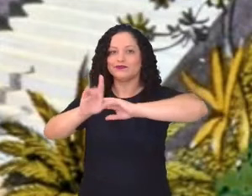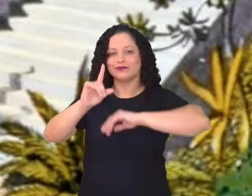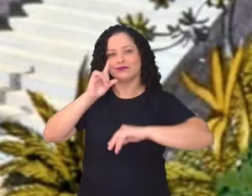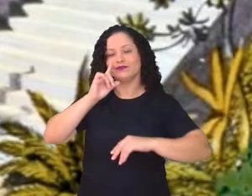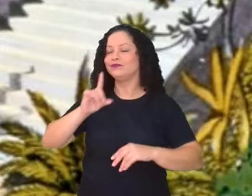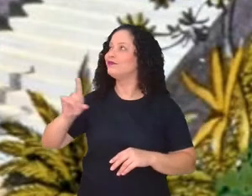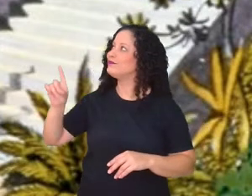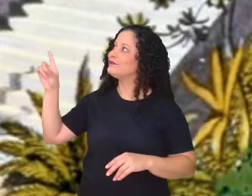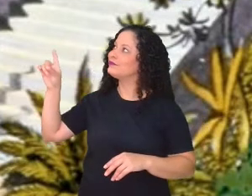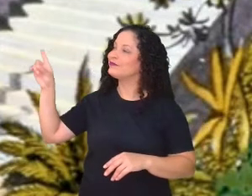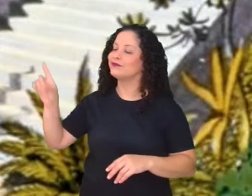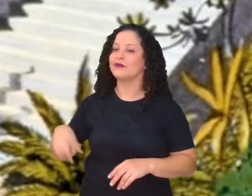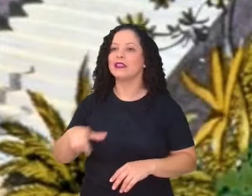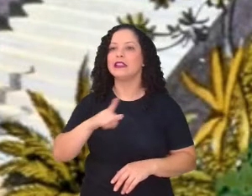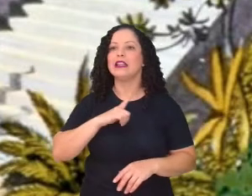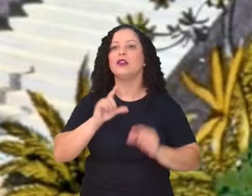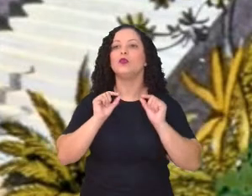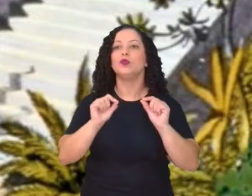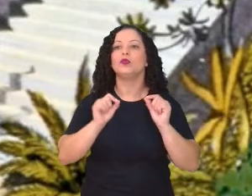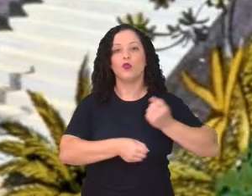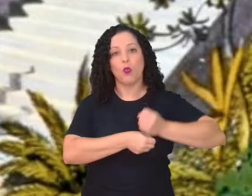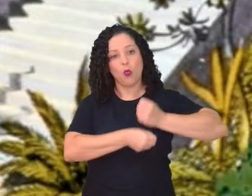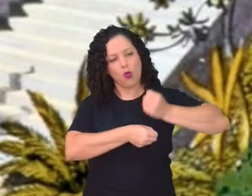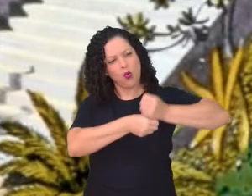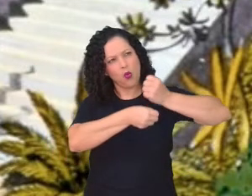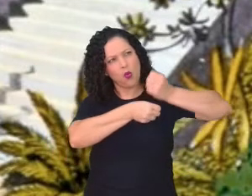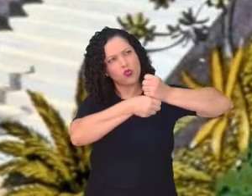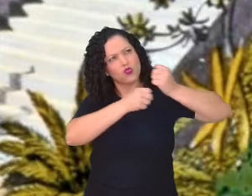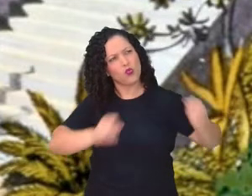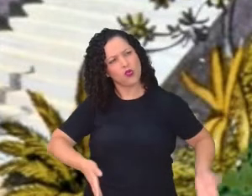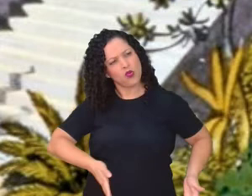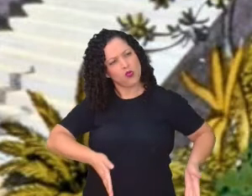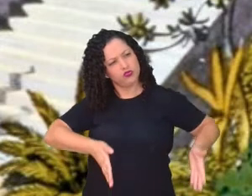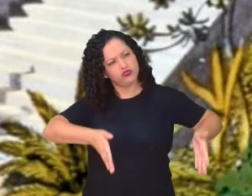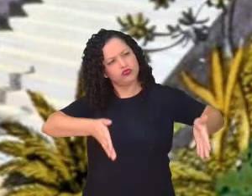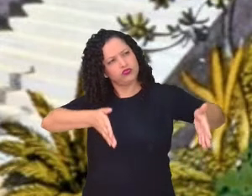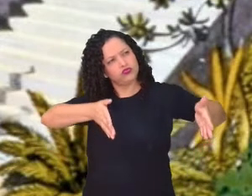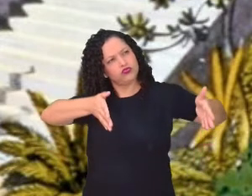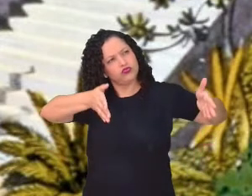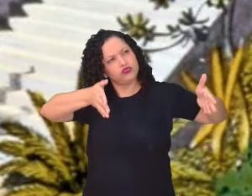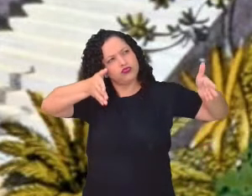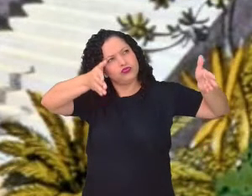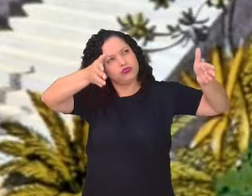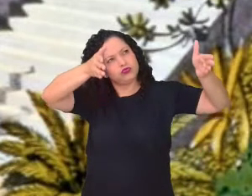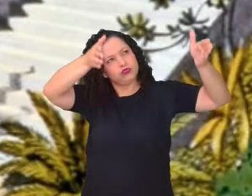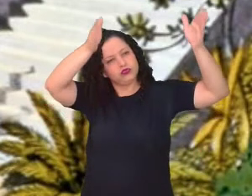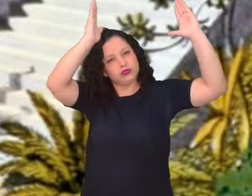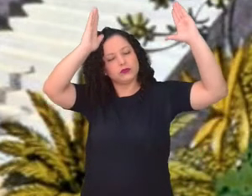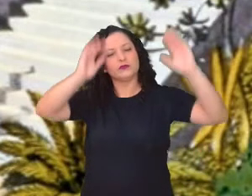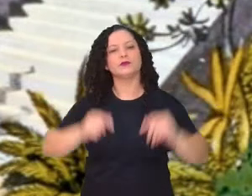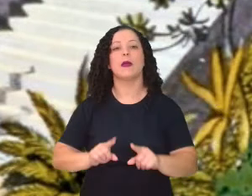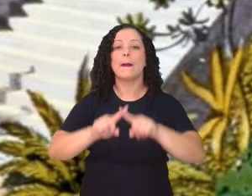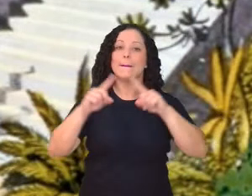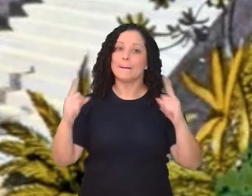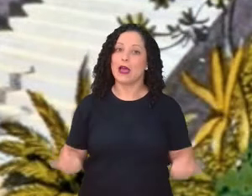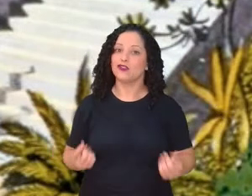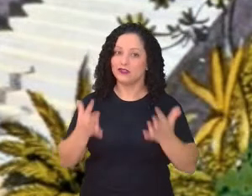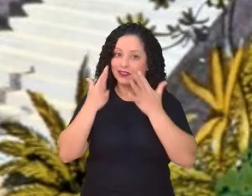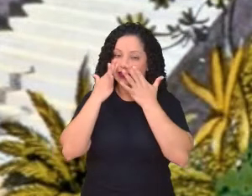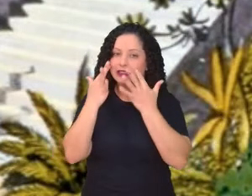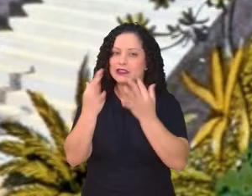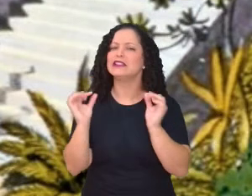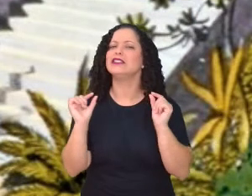esquerdo, lá atrás, a gente tem uma construção, né? Bem grande também. Mas presta atenção especificamente aí,